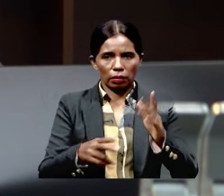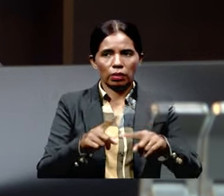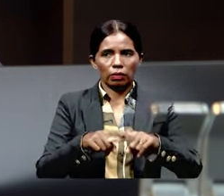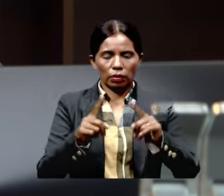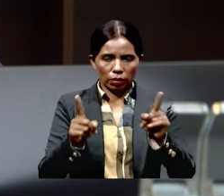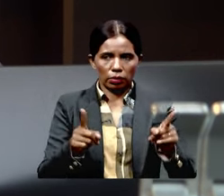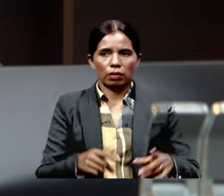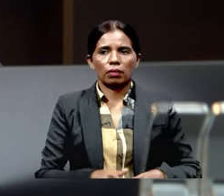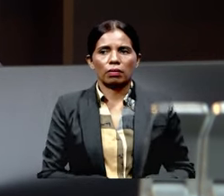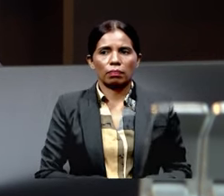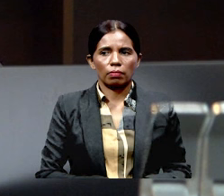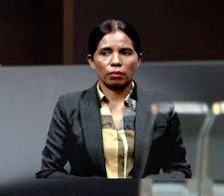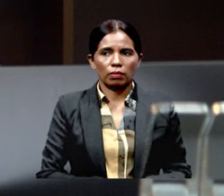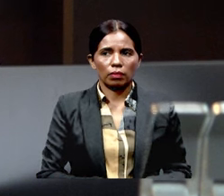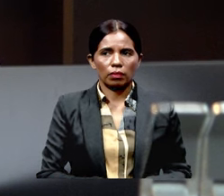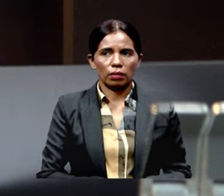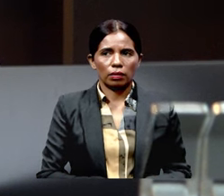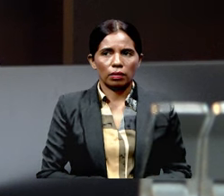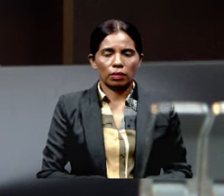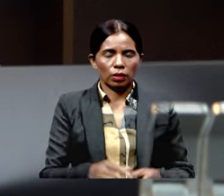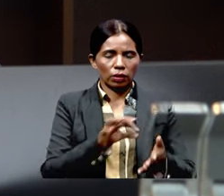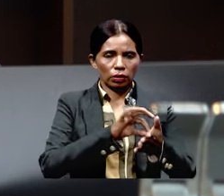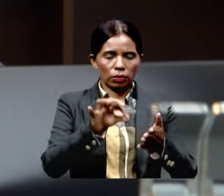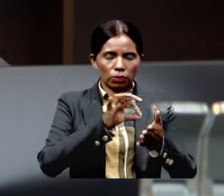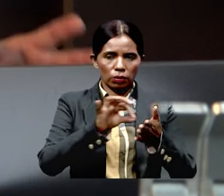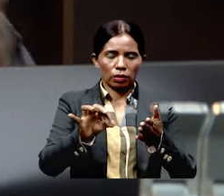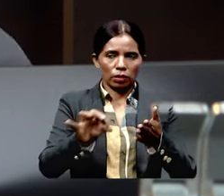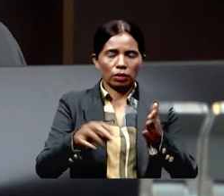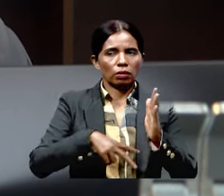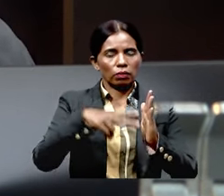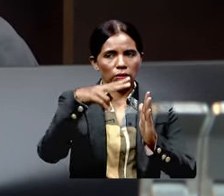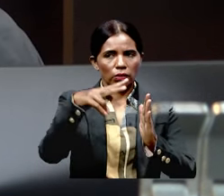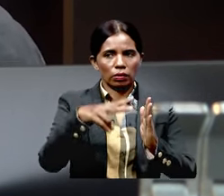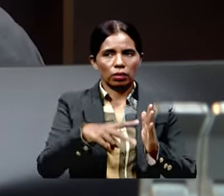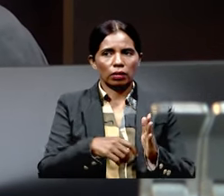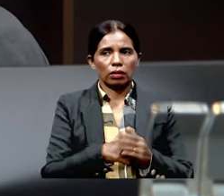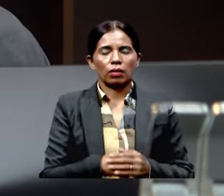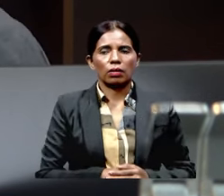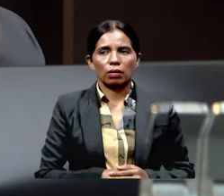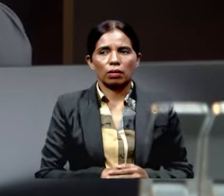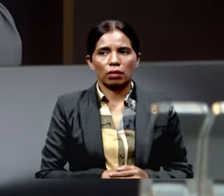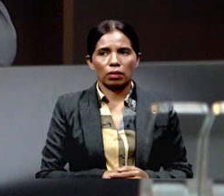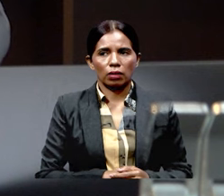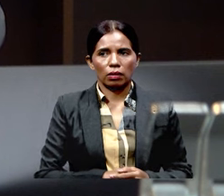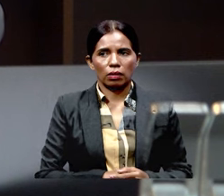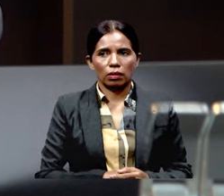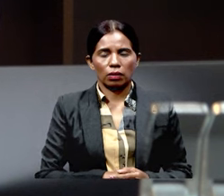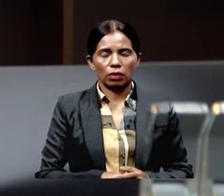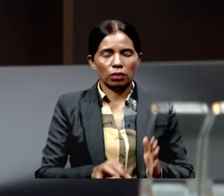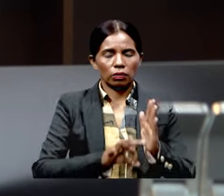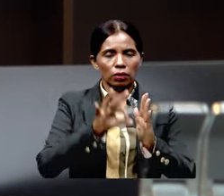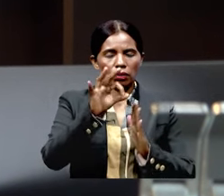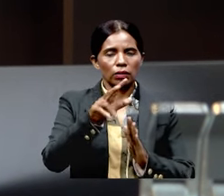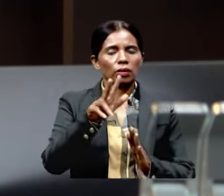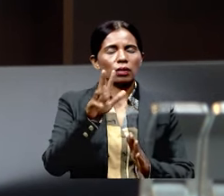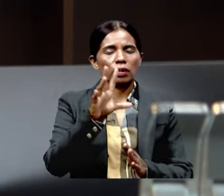tanto balun tem ki surai da nem ne e ma bol nem agora ka hito na to hito ne ya fakulari bal men ya